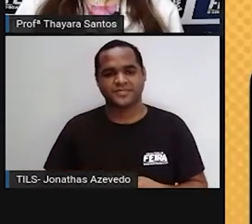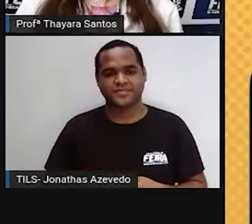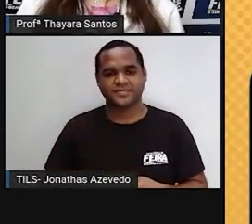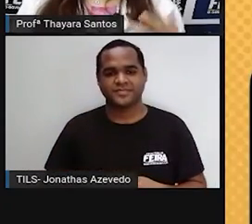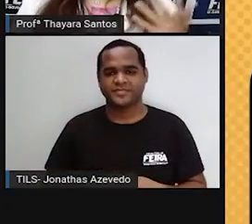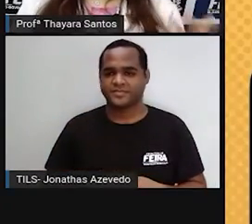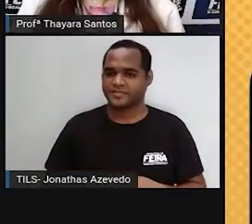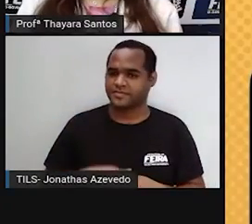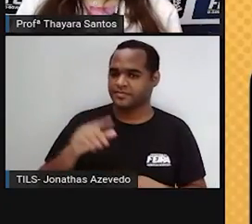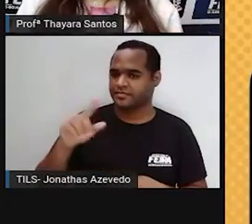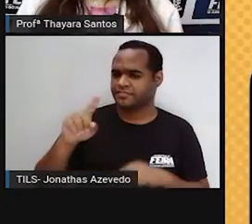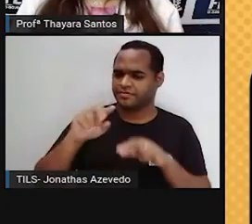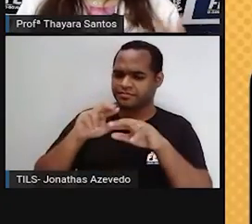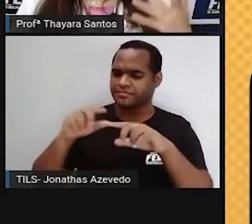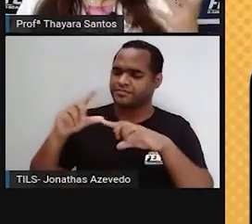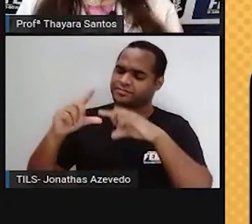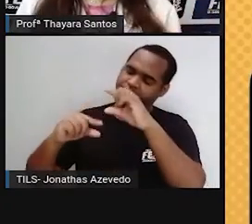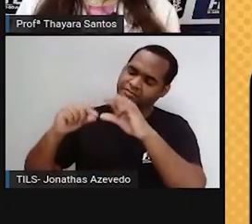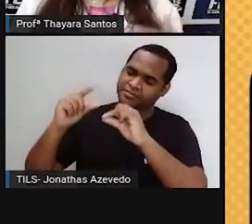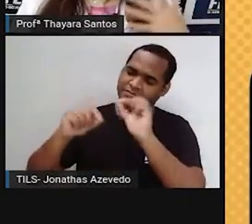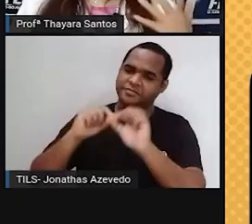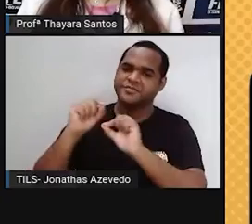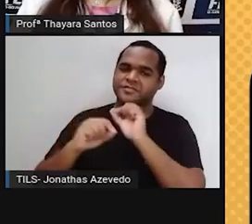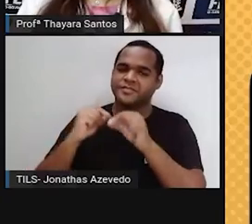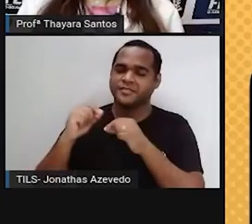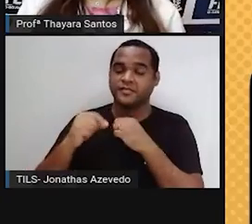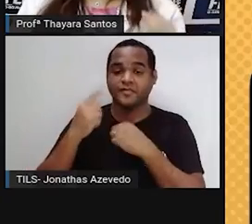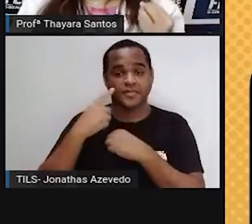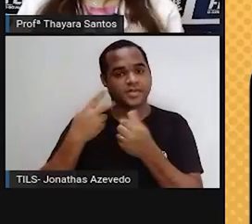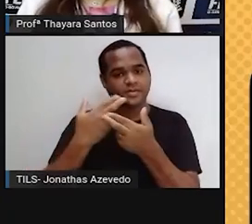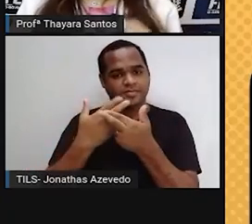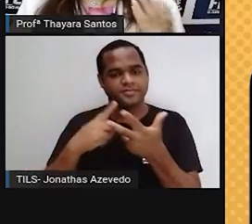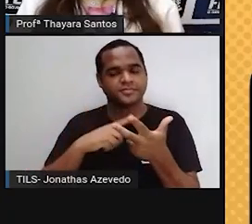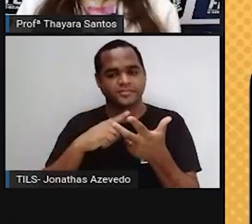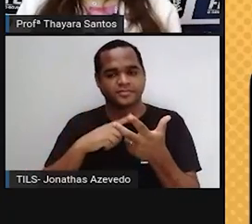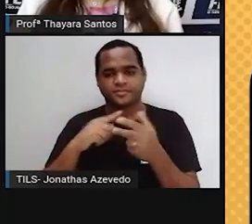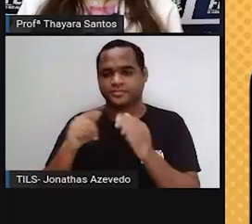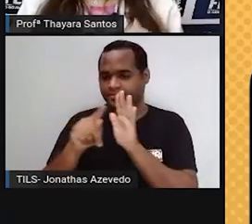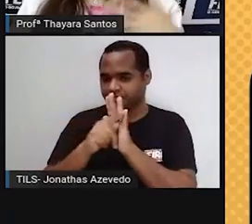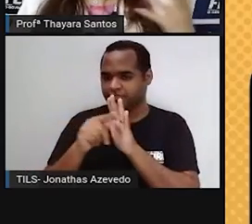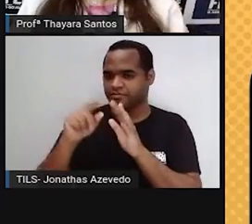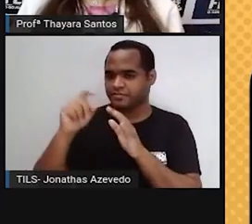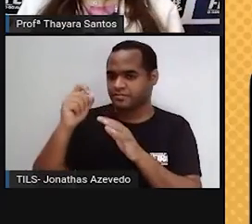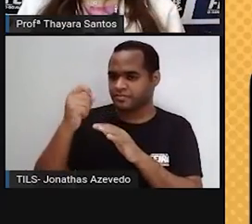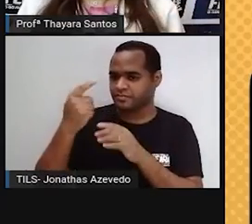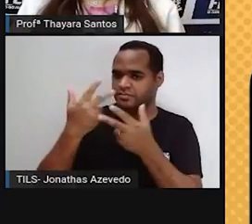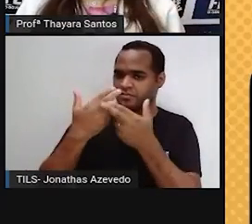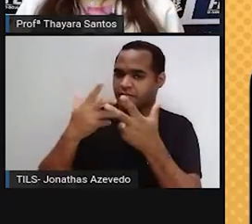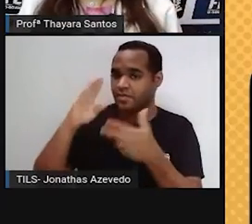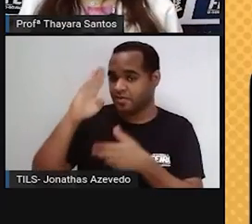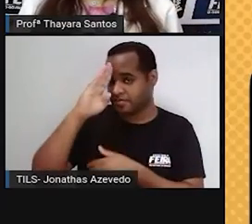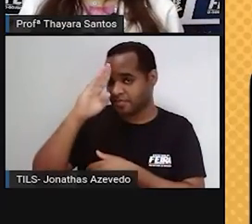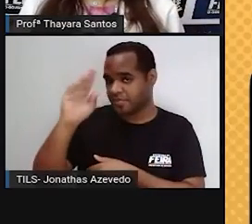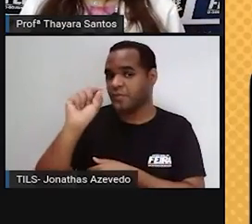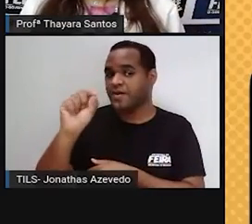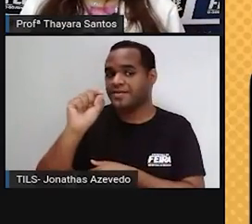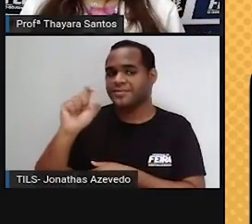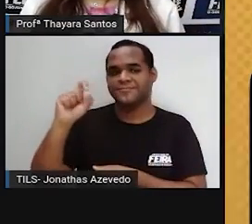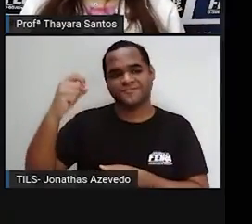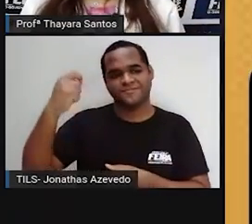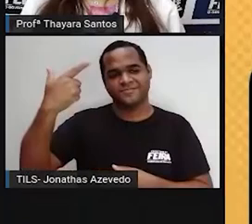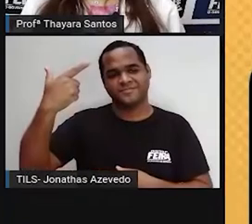E o que são essas estrelas? Agora sim, a gente tem os astros que apresentam luz própria e a nossa estrela central aqui é o Sol.